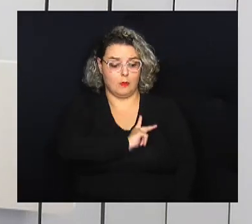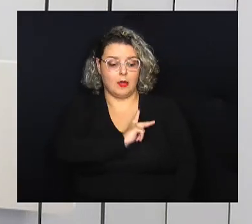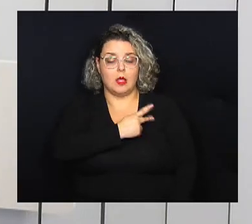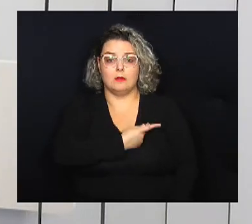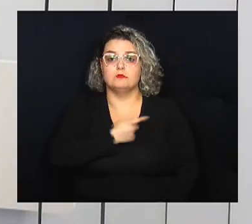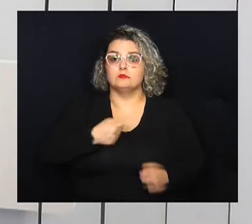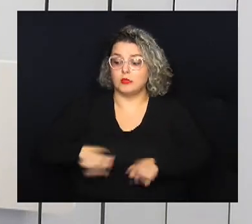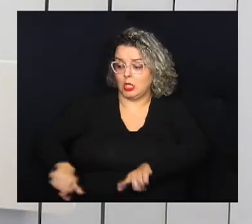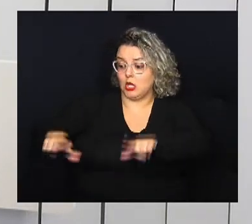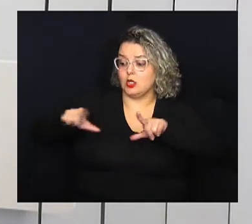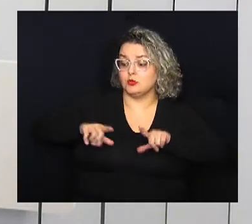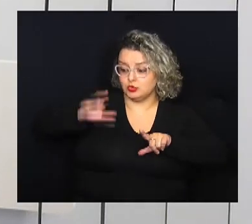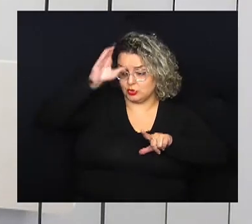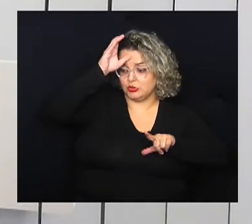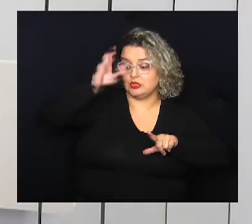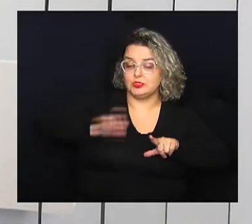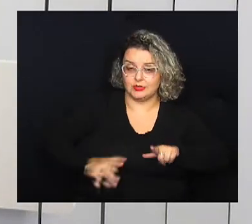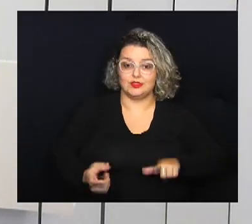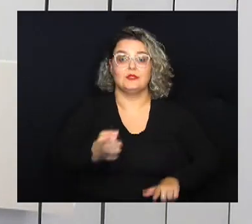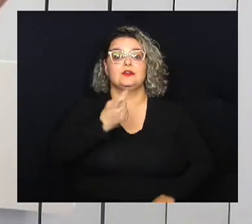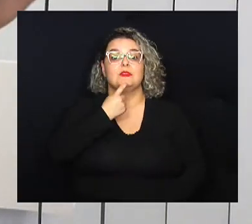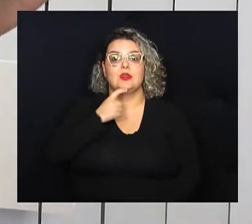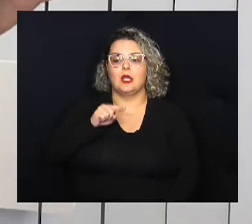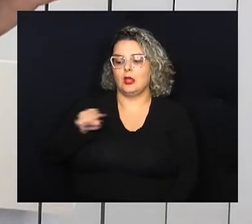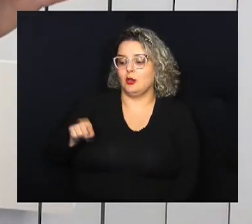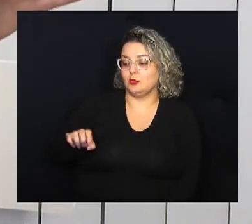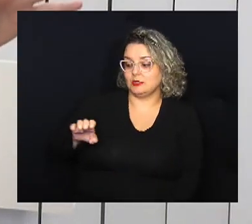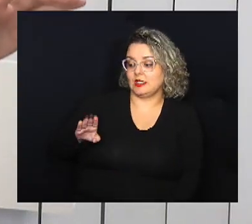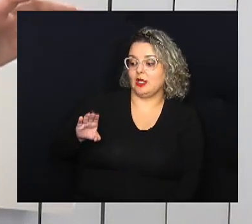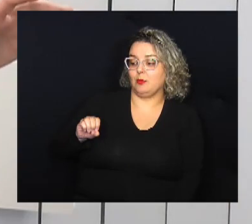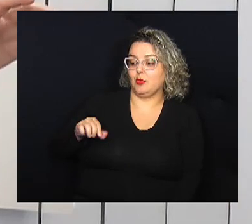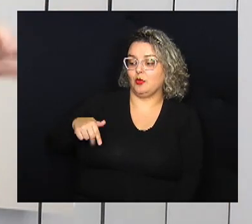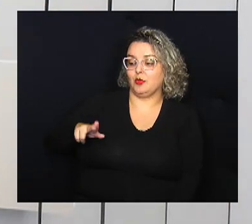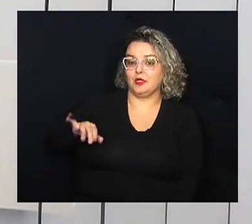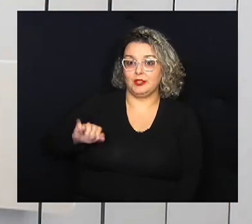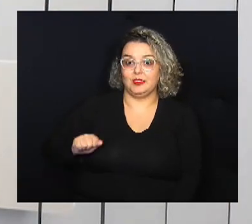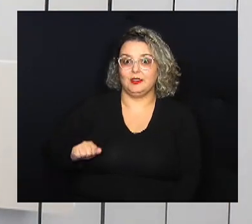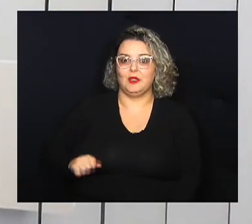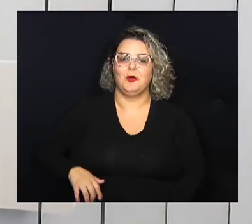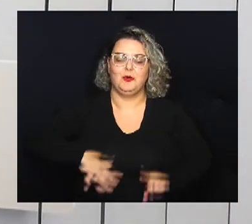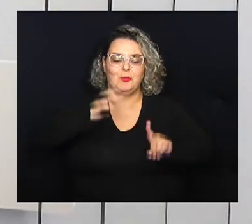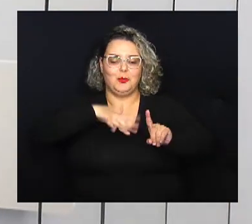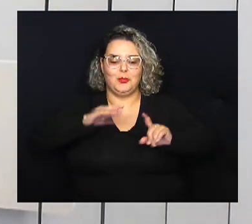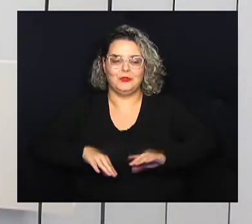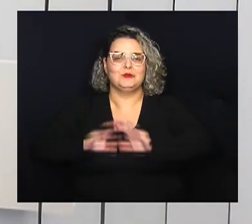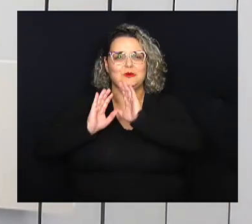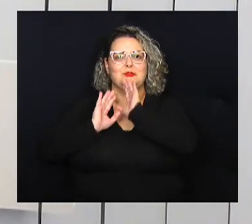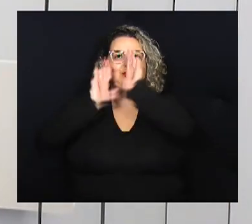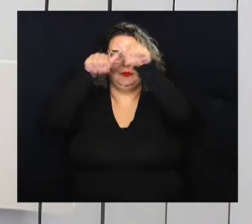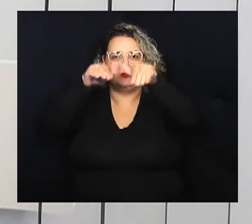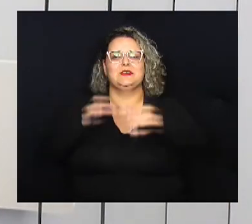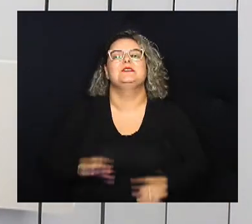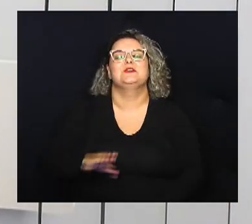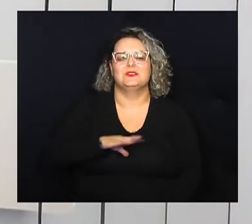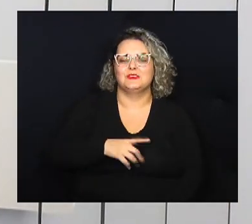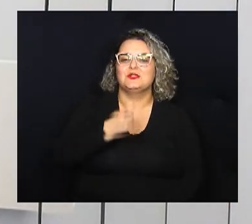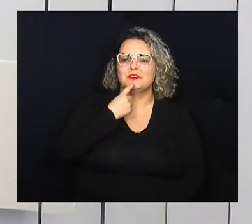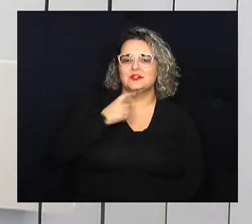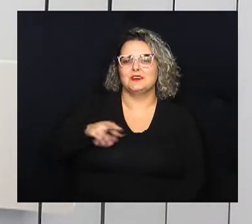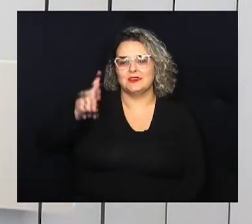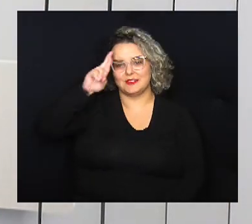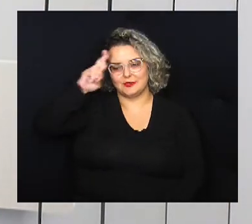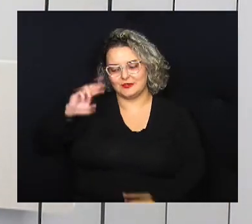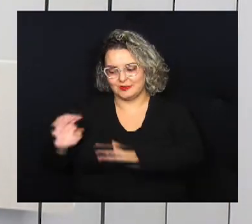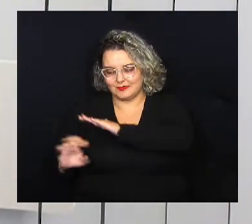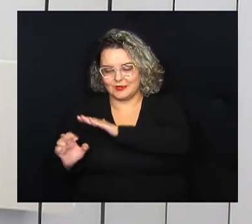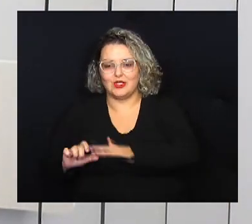de cidadão campineiro ao Zé Boquinha, ídolo do basquete de Campinas, e também ao empresário